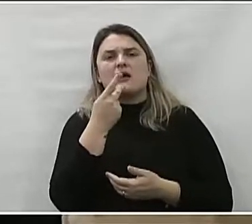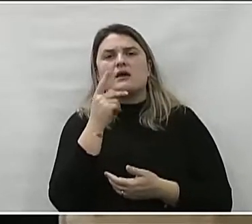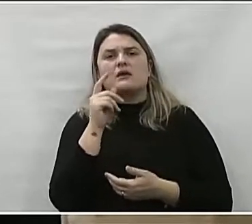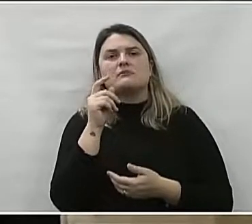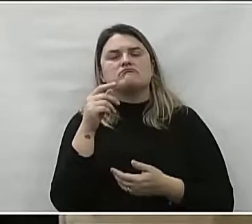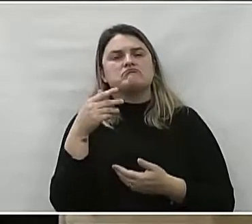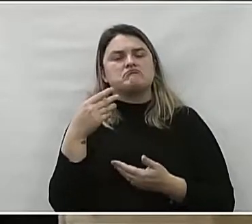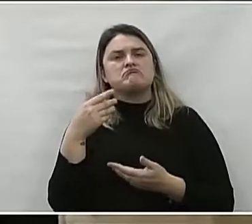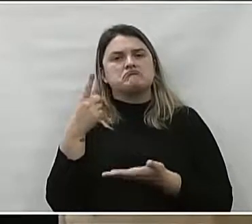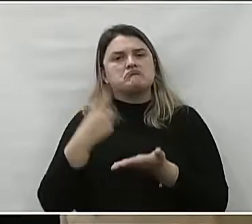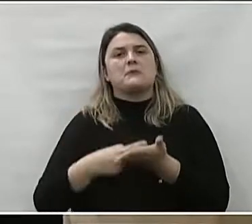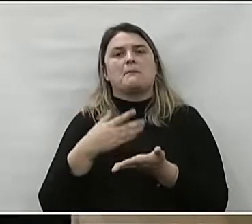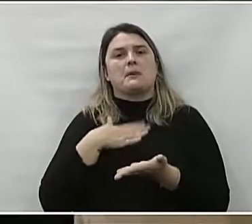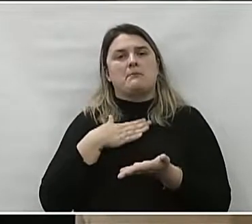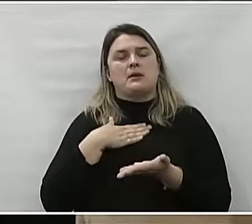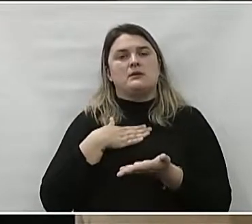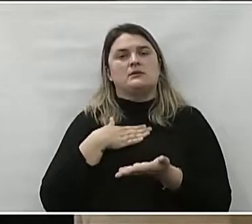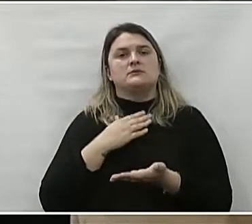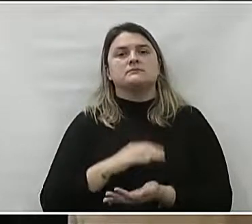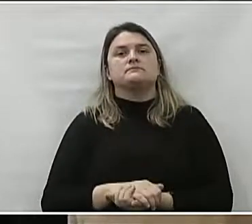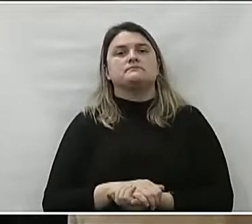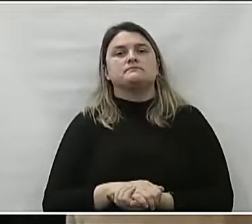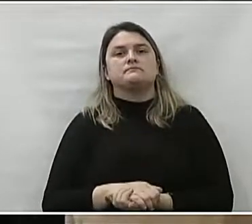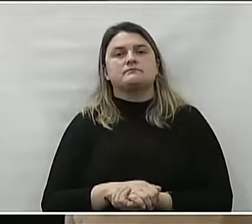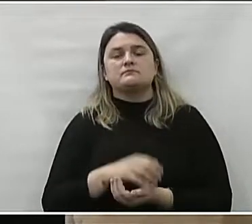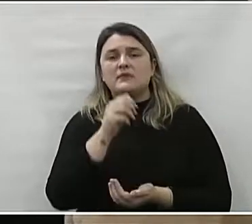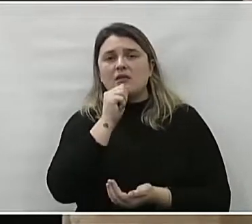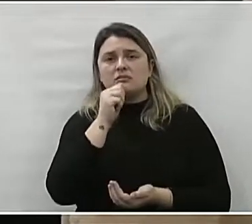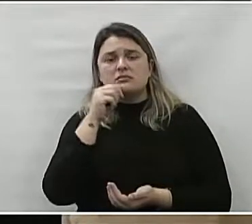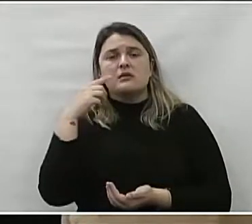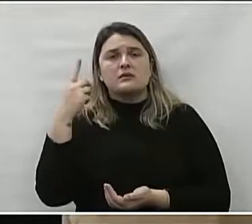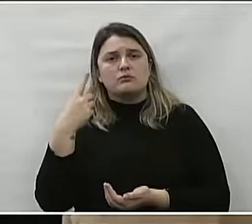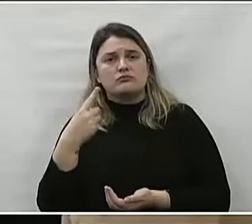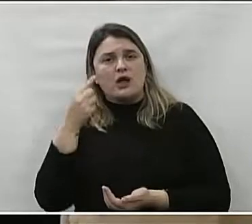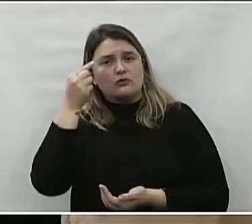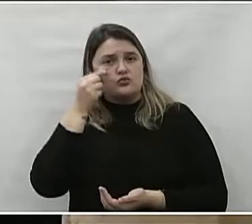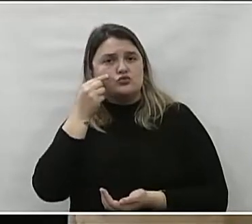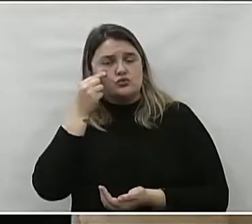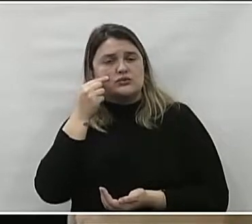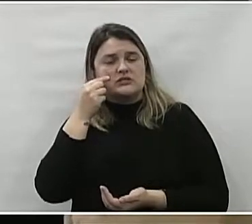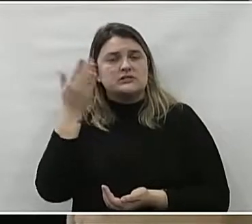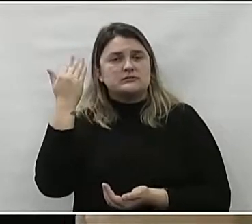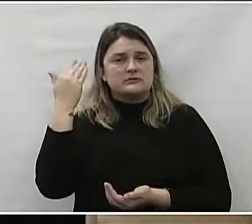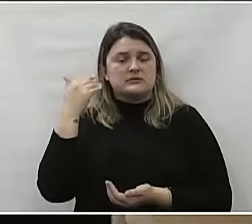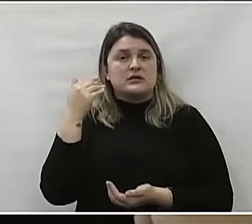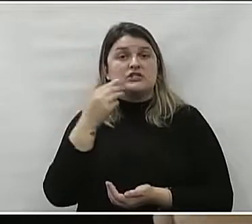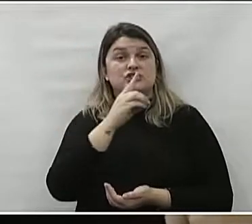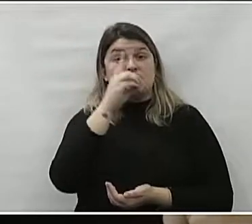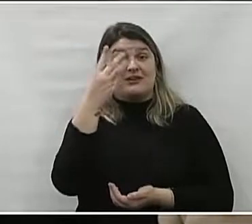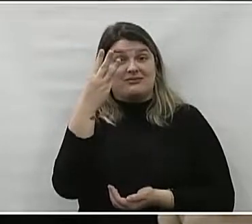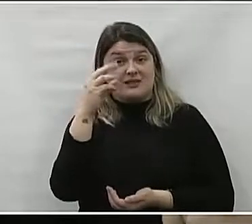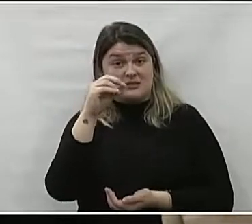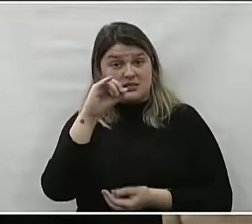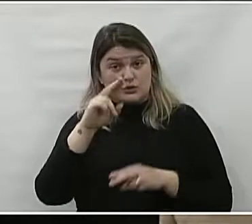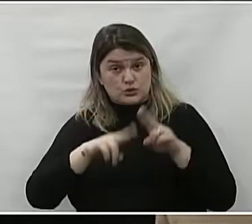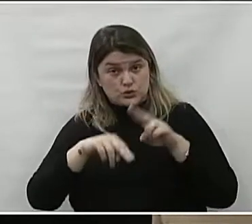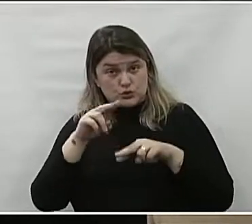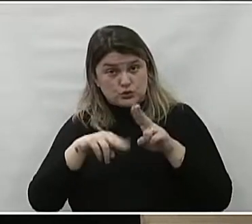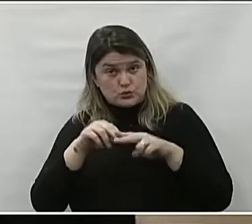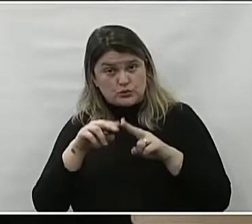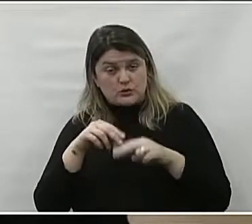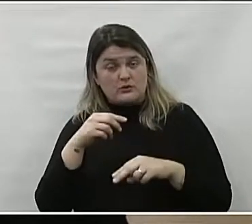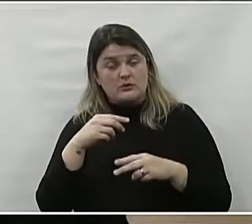falar uma palavra que foi honrada comigo e enquanto ainda estava com uma líder do governo Os embarques então eu dia trinta do seis